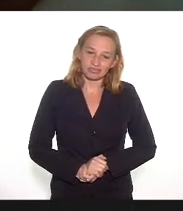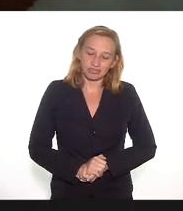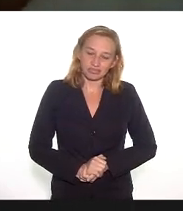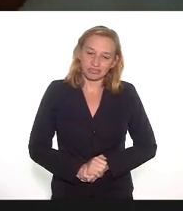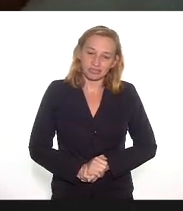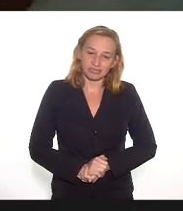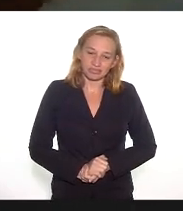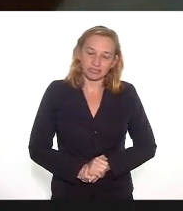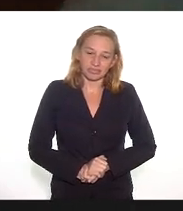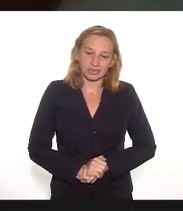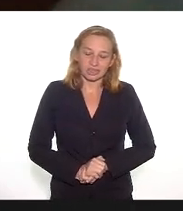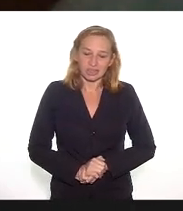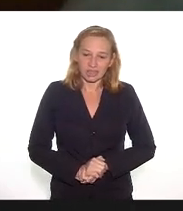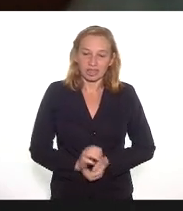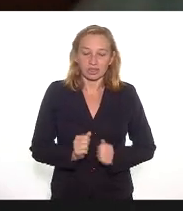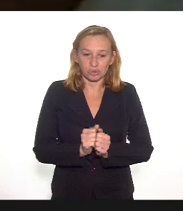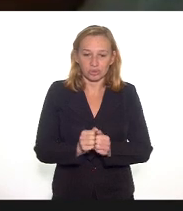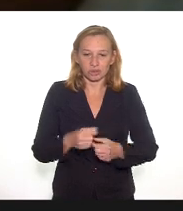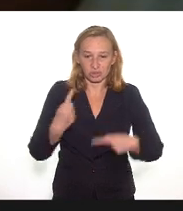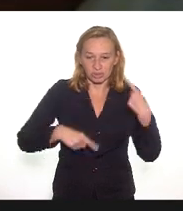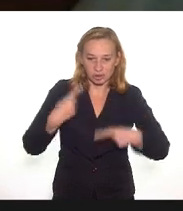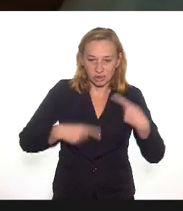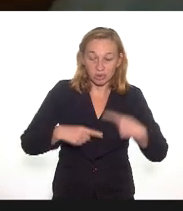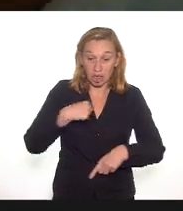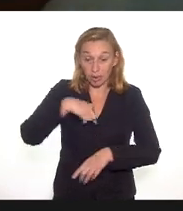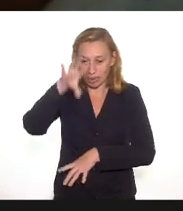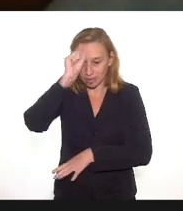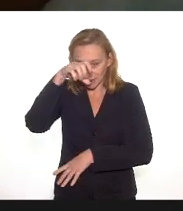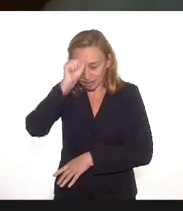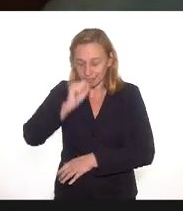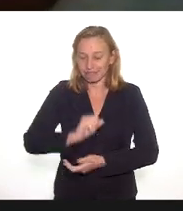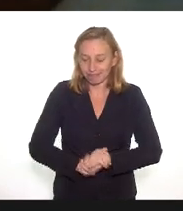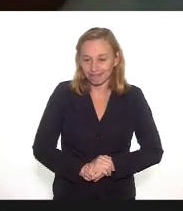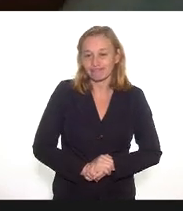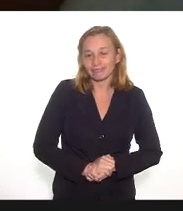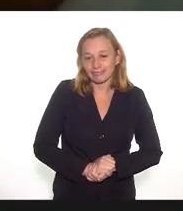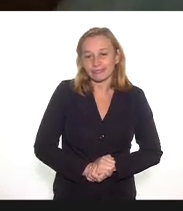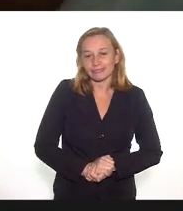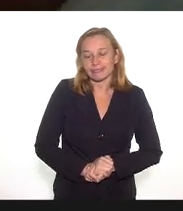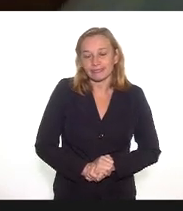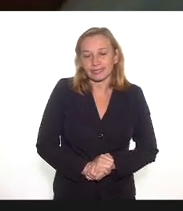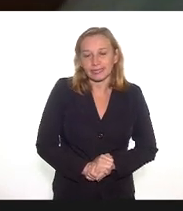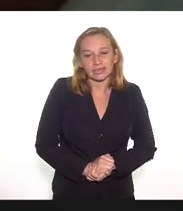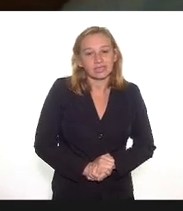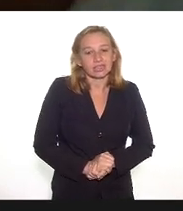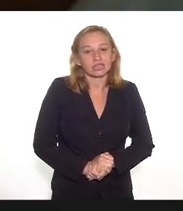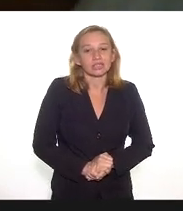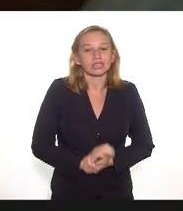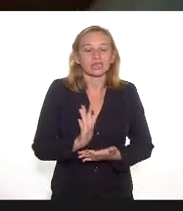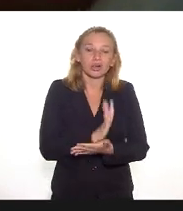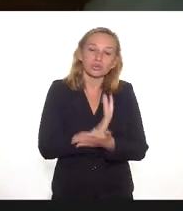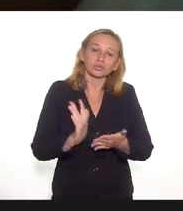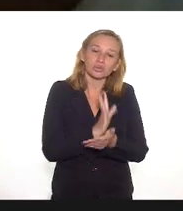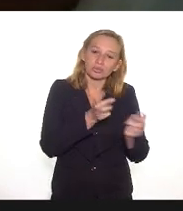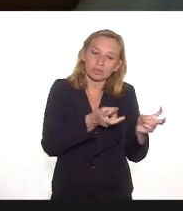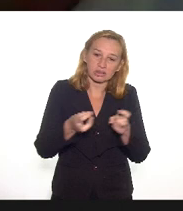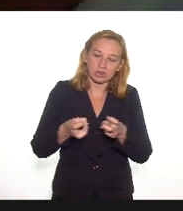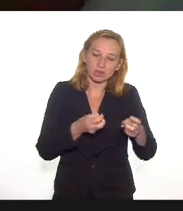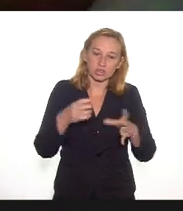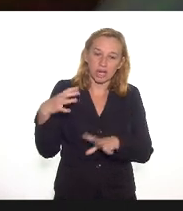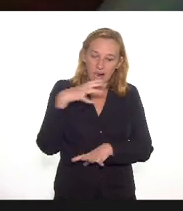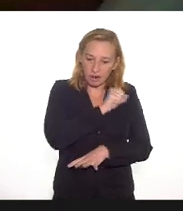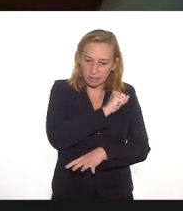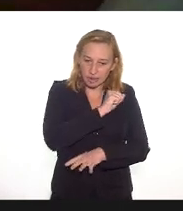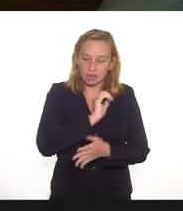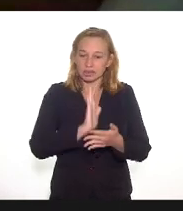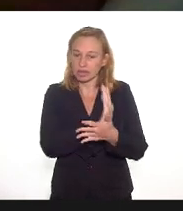Tenho muito prazer em participar dessas discussões. Além disso, aprendo muito, né, na troca de opiniões. Eu acho algumas observações rápidas